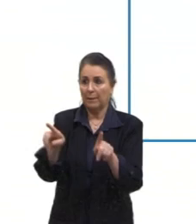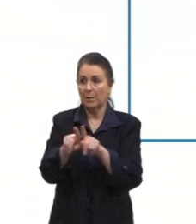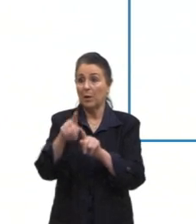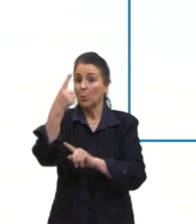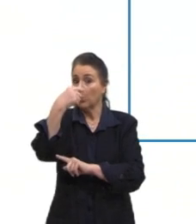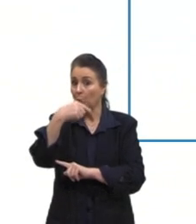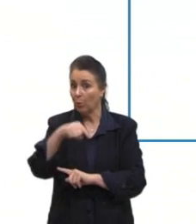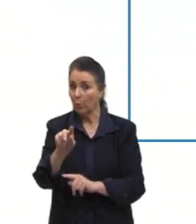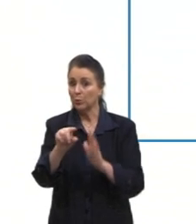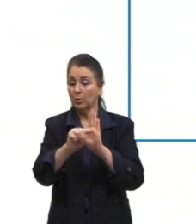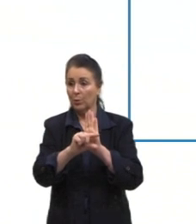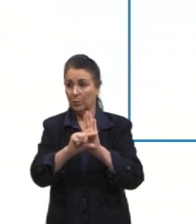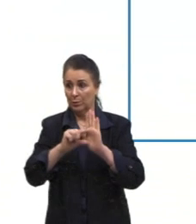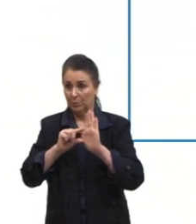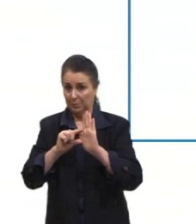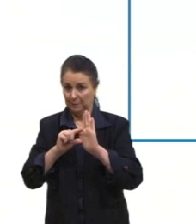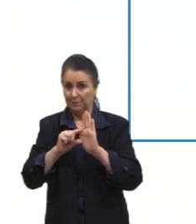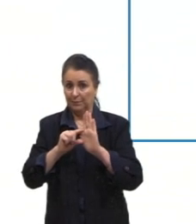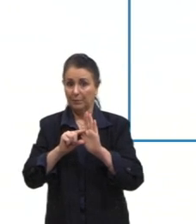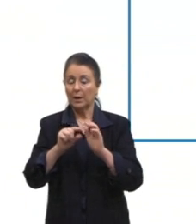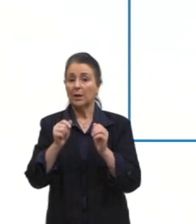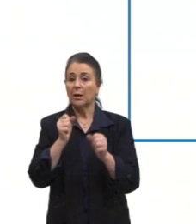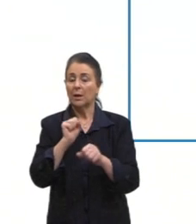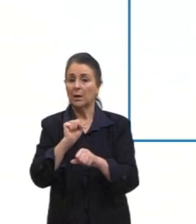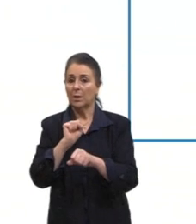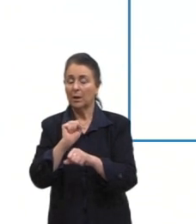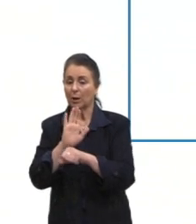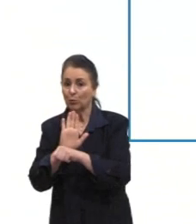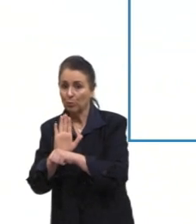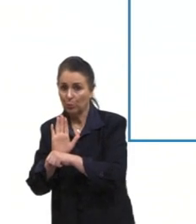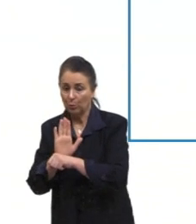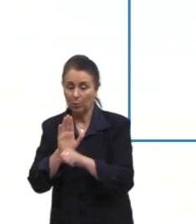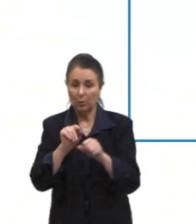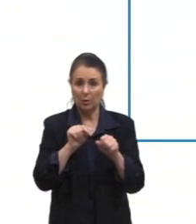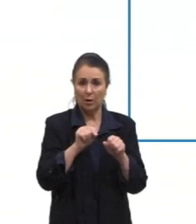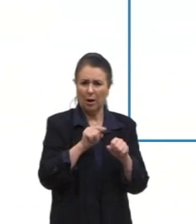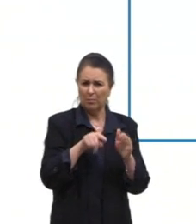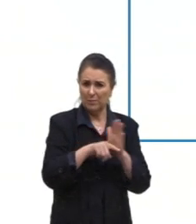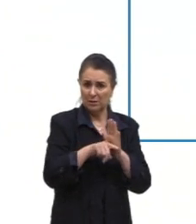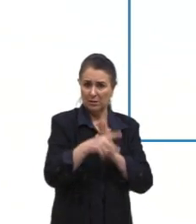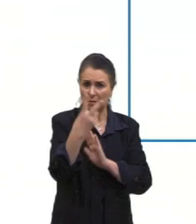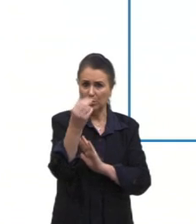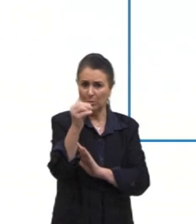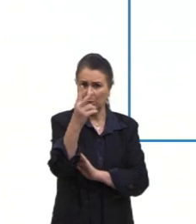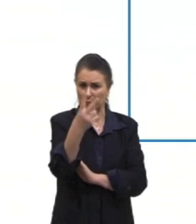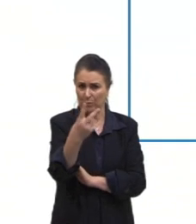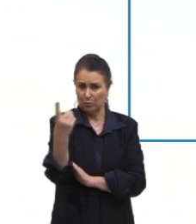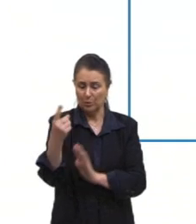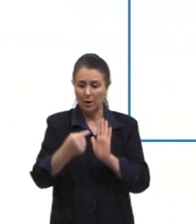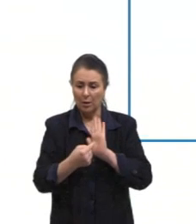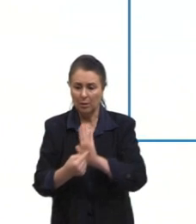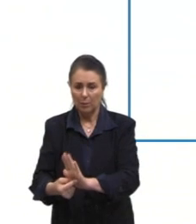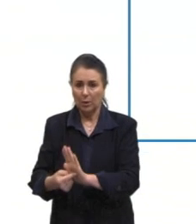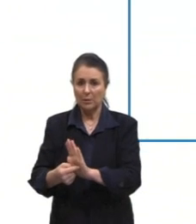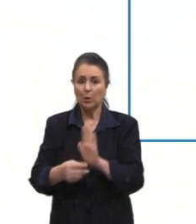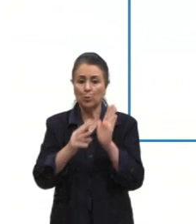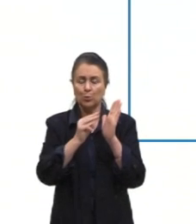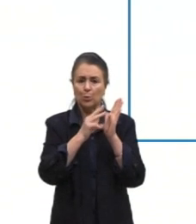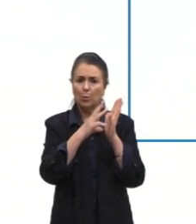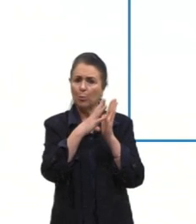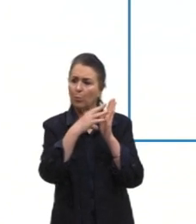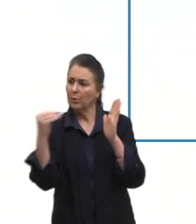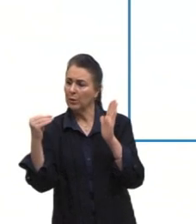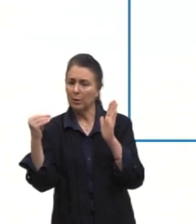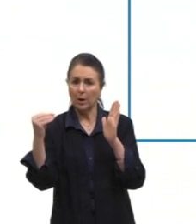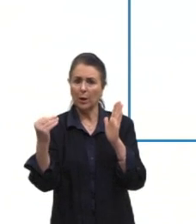e colaboradores aqui nessa pesquisa de 2022 por exemplo indico que os modelos climáticos atuais pode